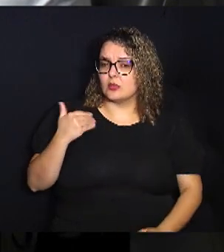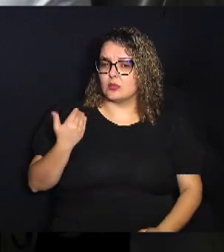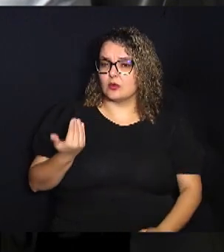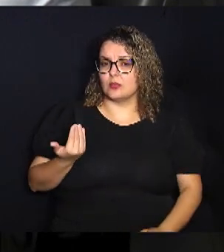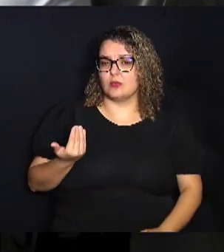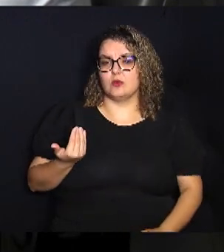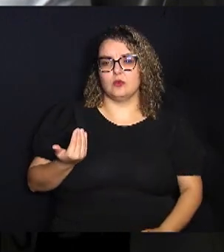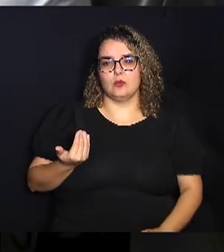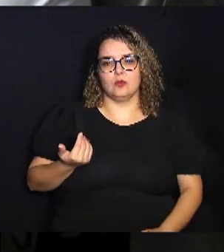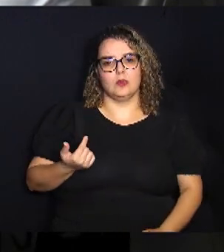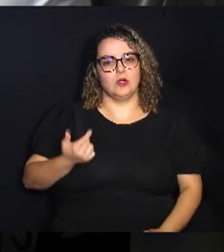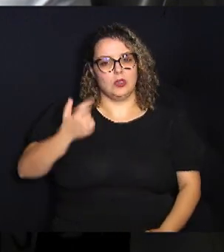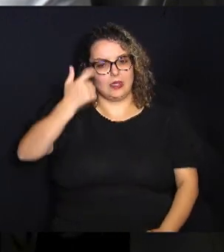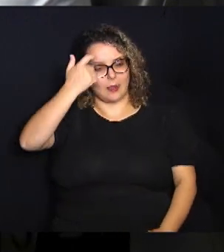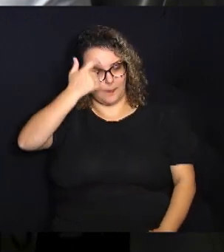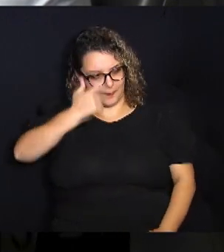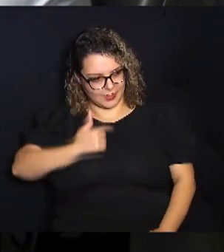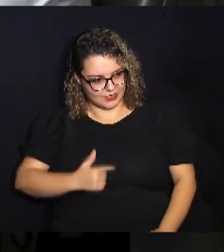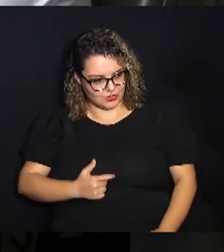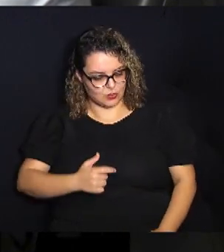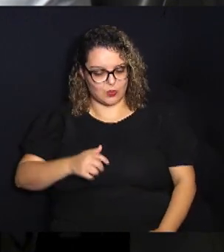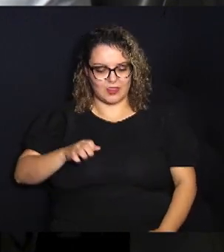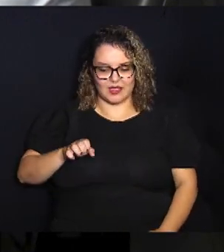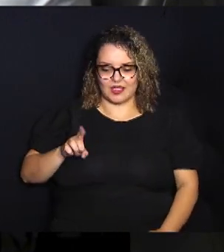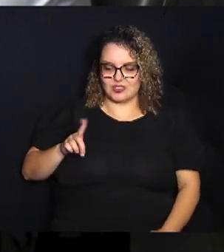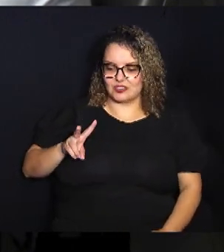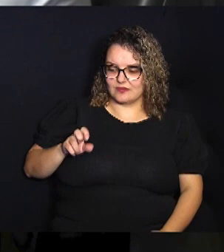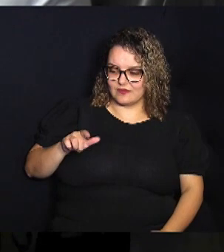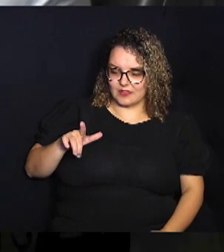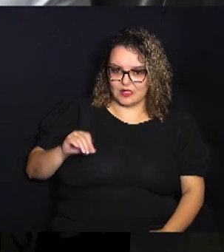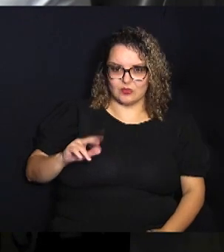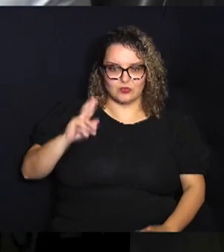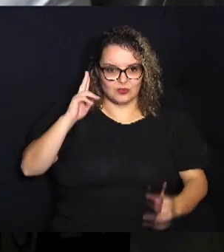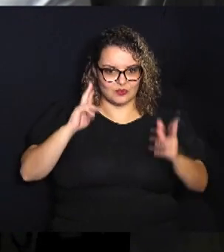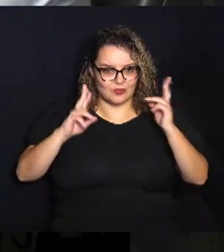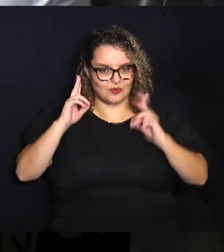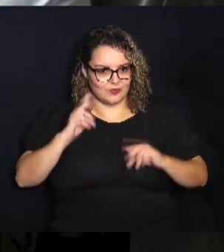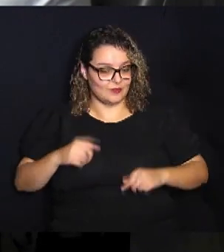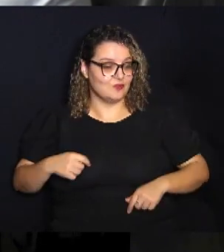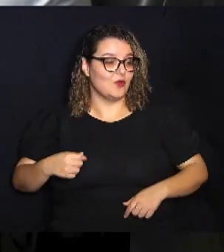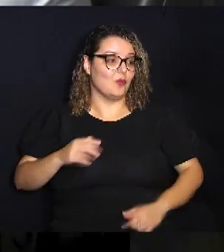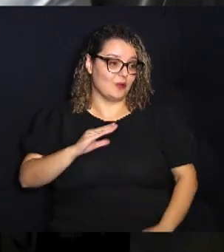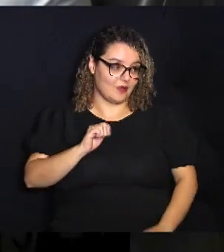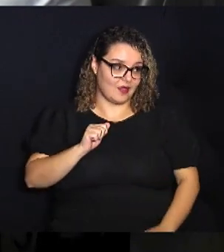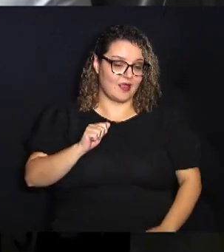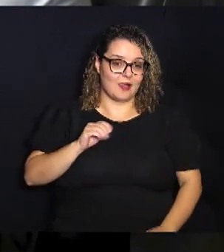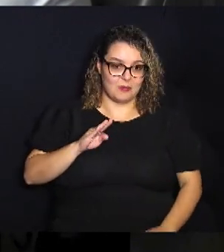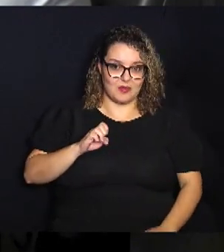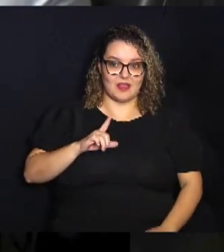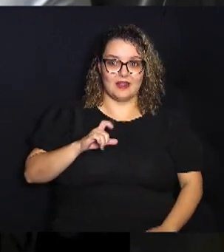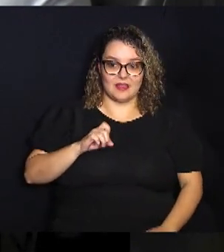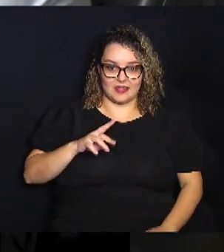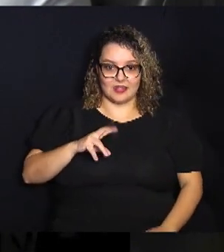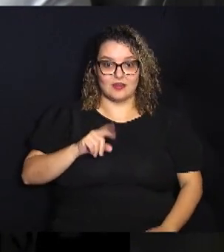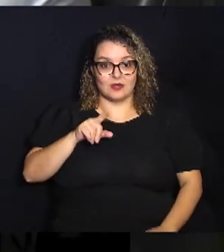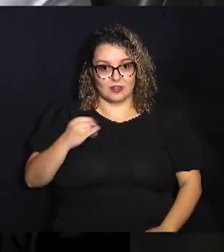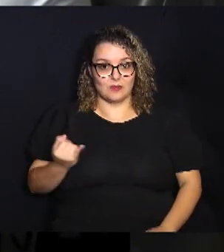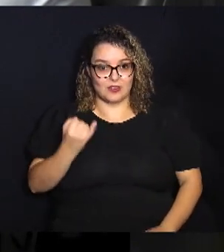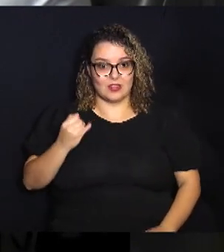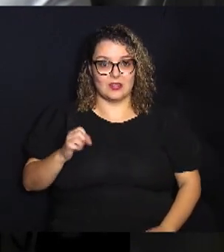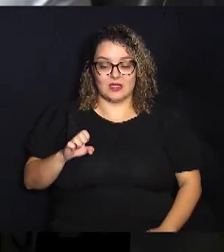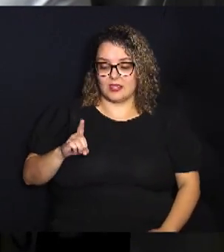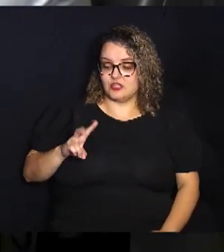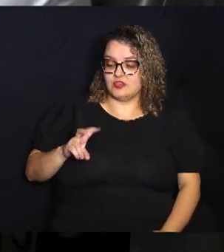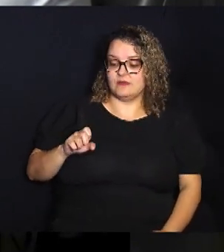a pessoa física de Edivaldo Cabelo, ao cabeleireiro, né? Até porque é importante lembrar que esse apelido Edivaldo